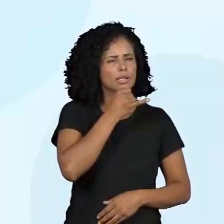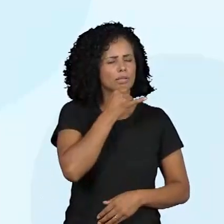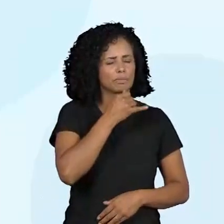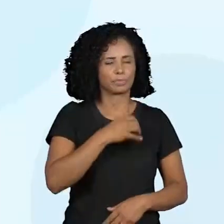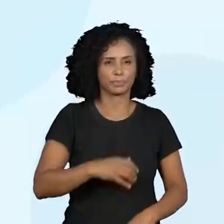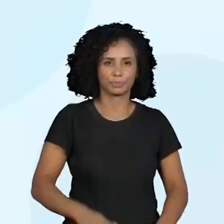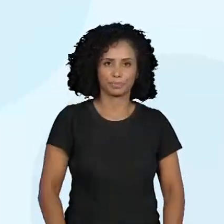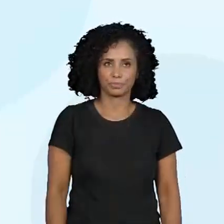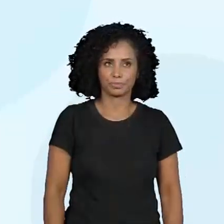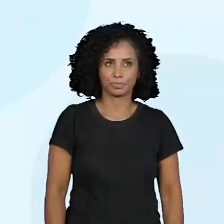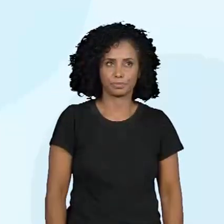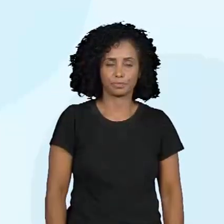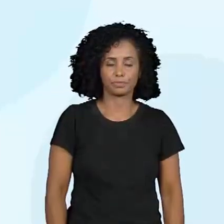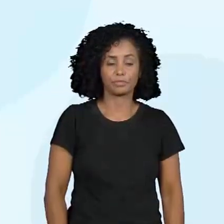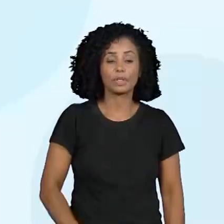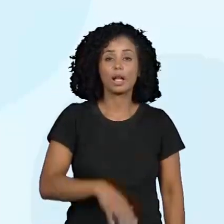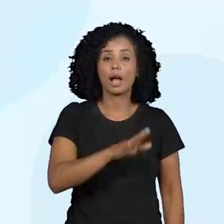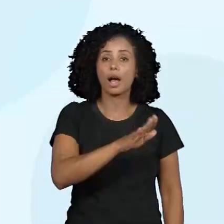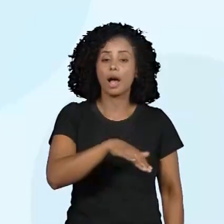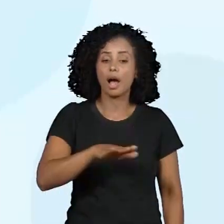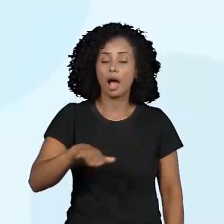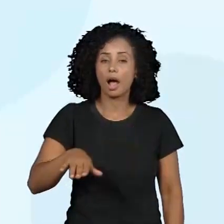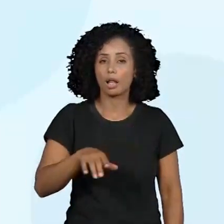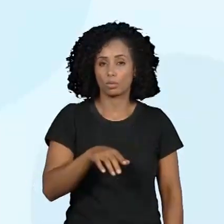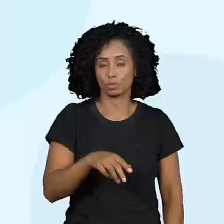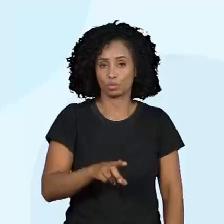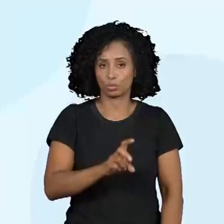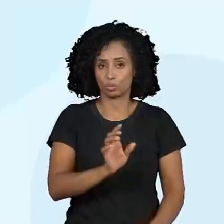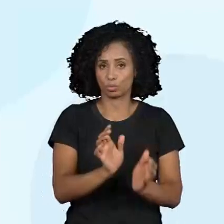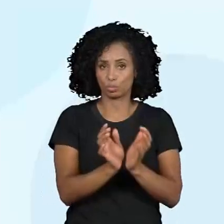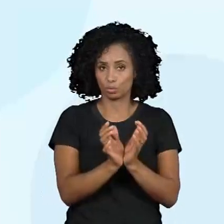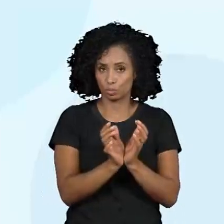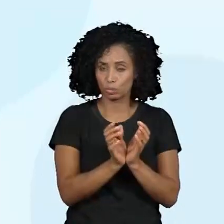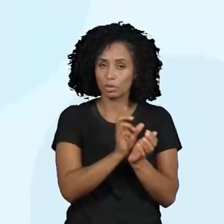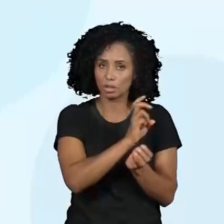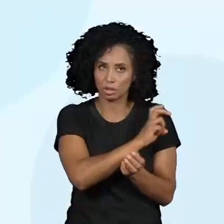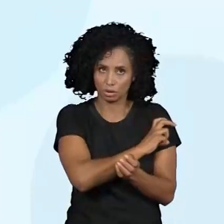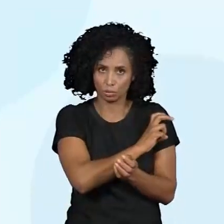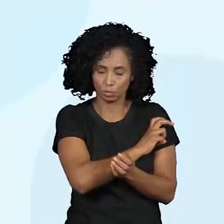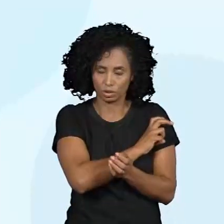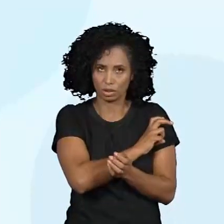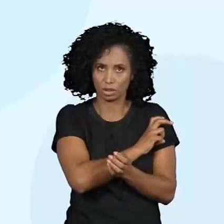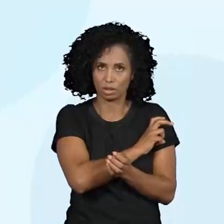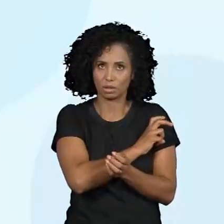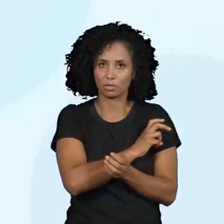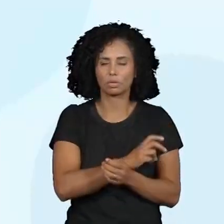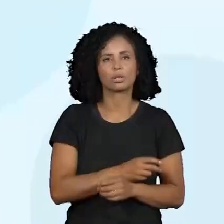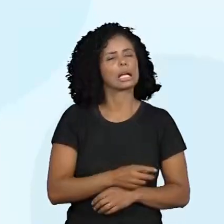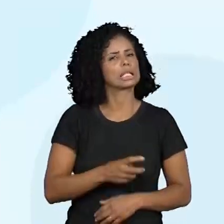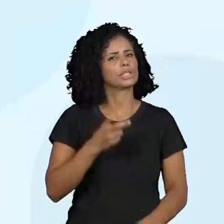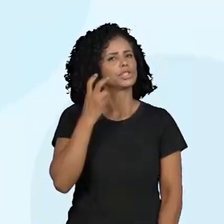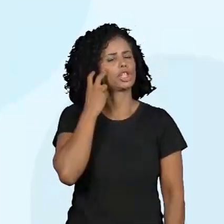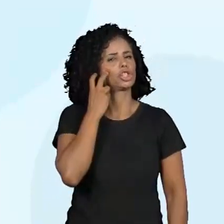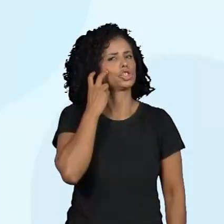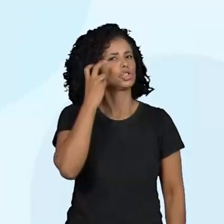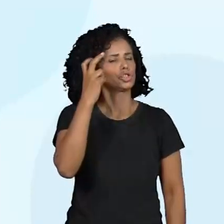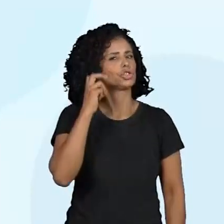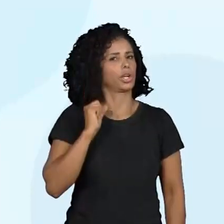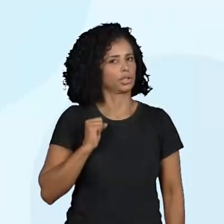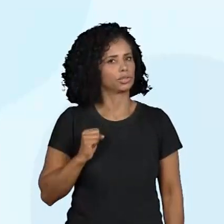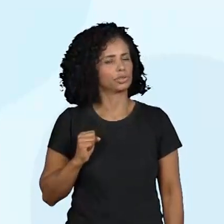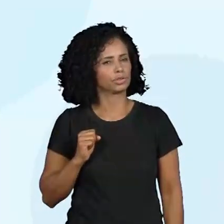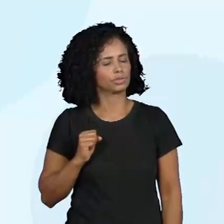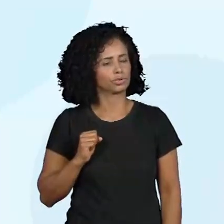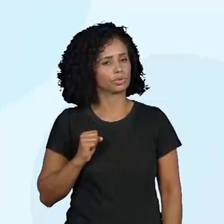exemplos os alunos do 5º ano são tão inteligentes